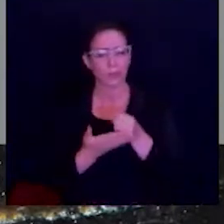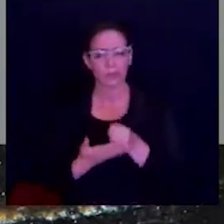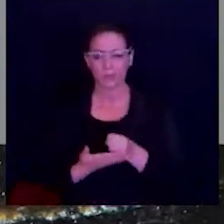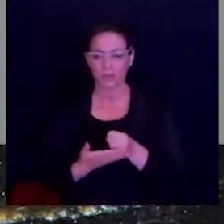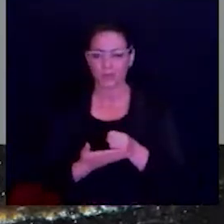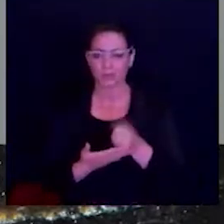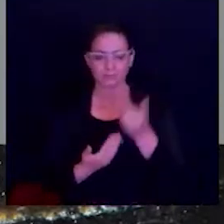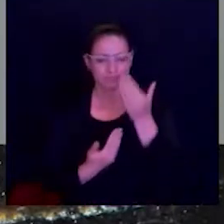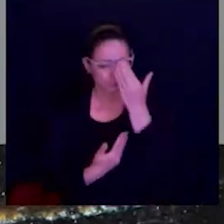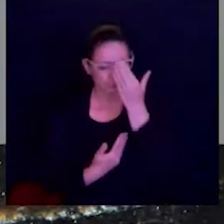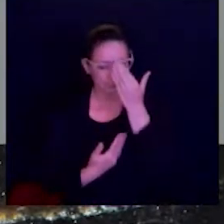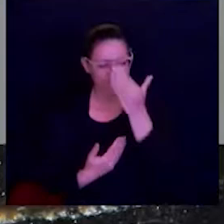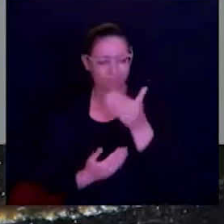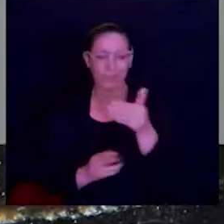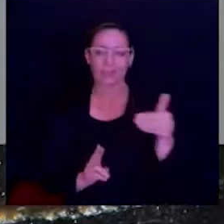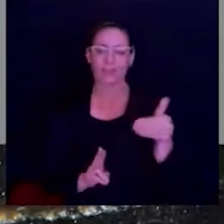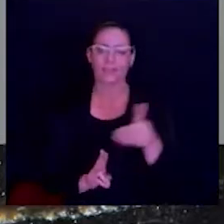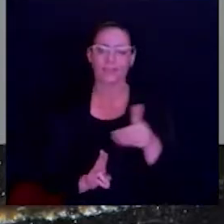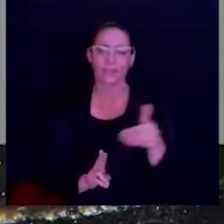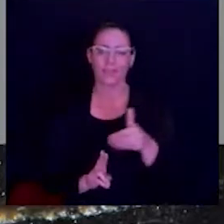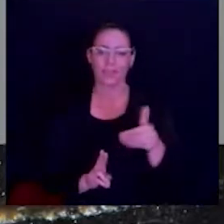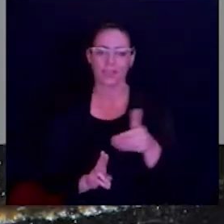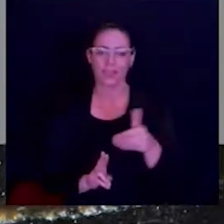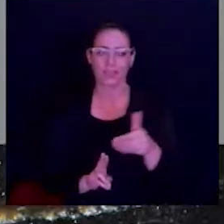eles minha referência.